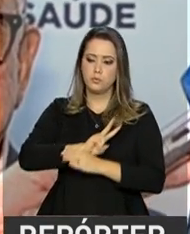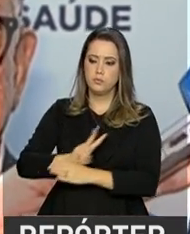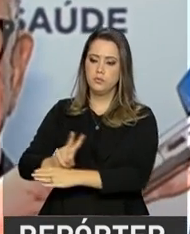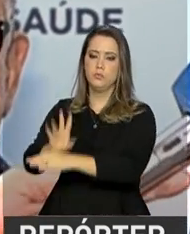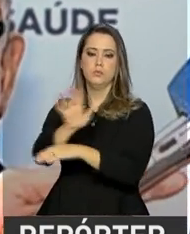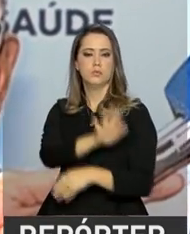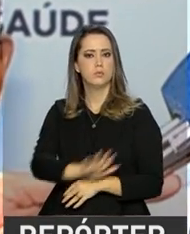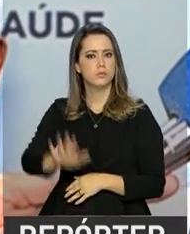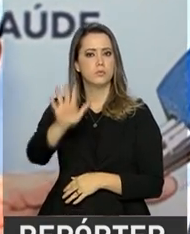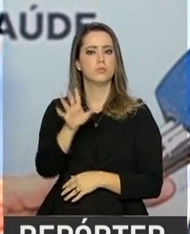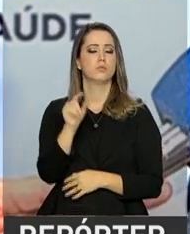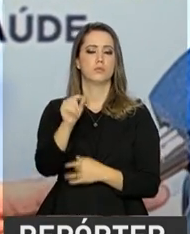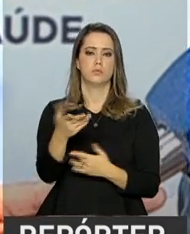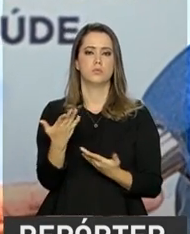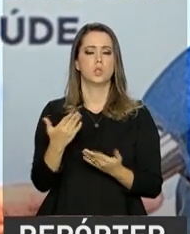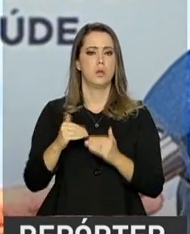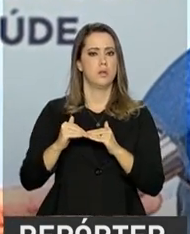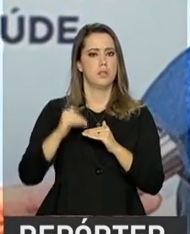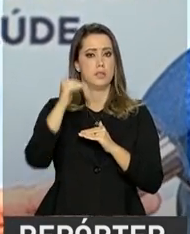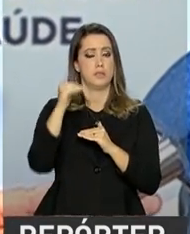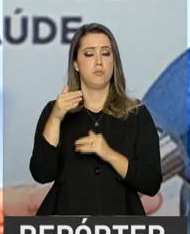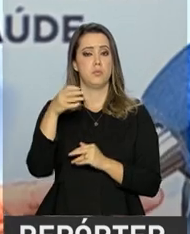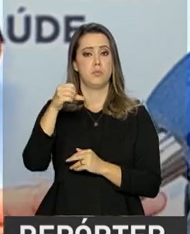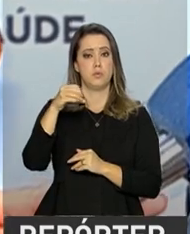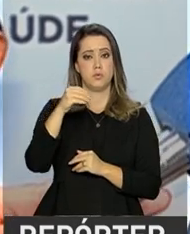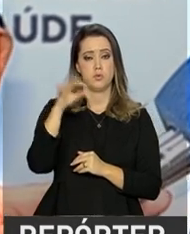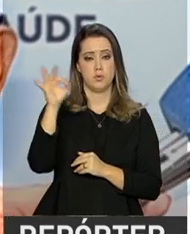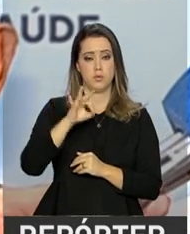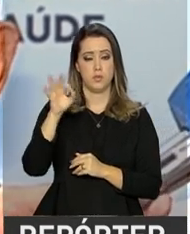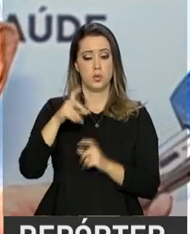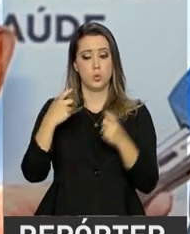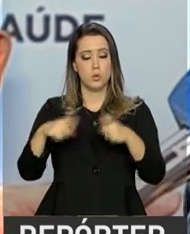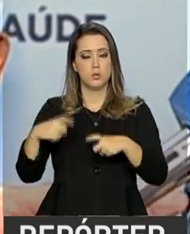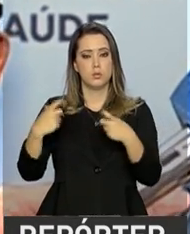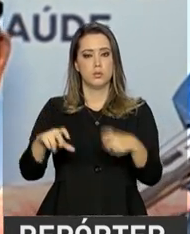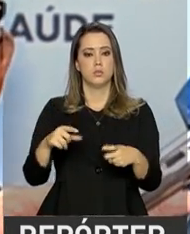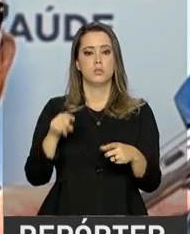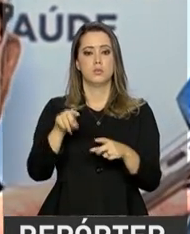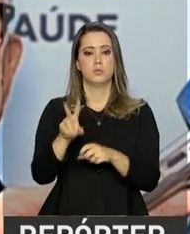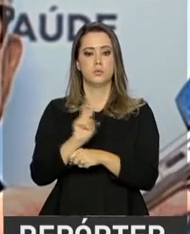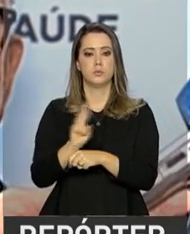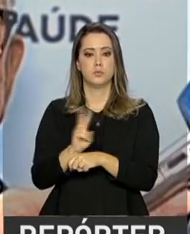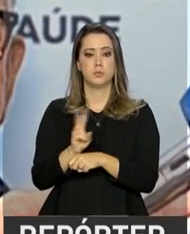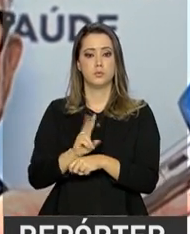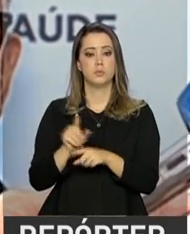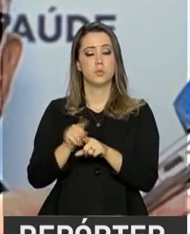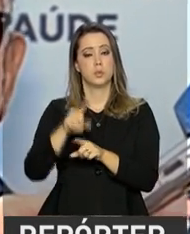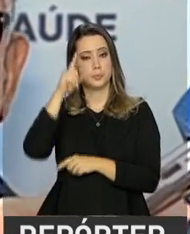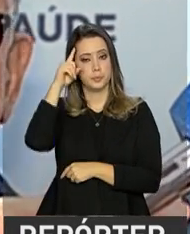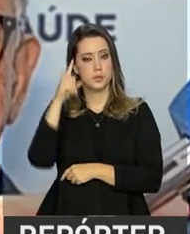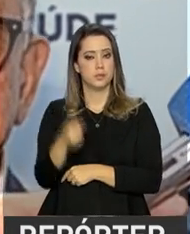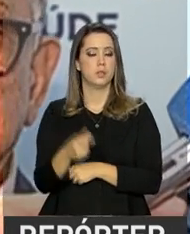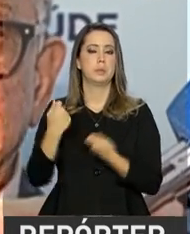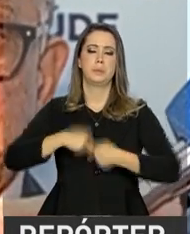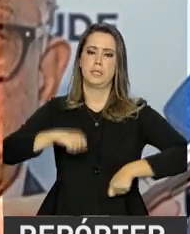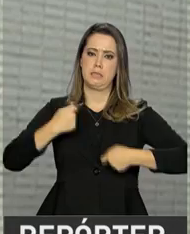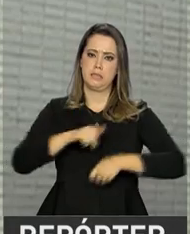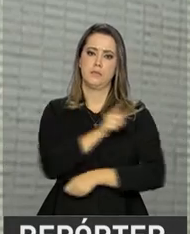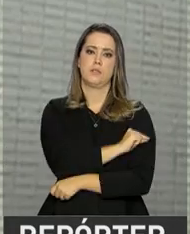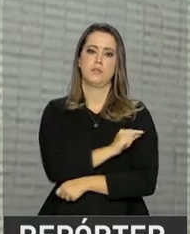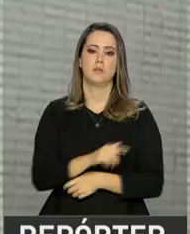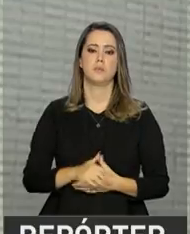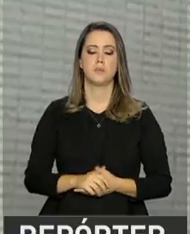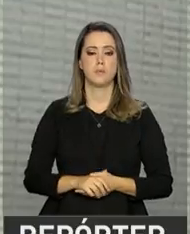vacinal prevista de acima de 90 por cento nessas áreas onde as vigilâncias estaduais determinaram que deve haver vacinação